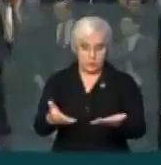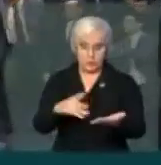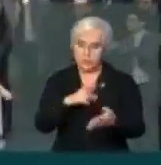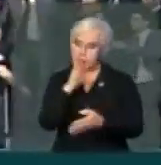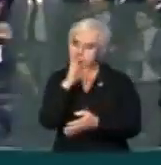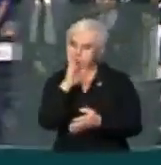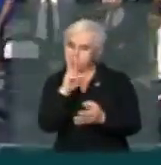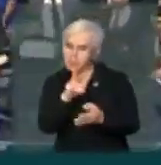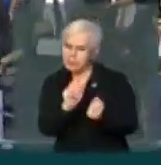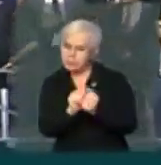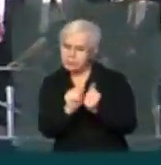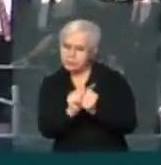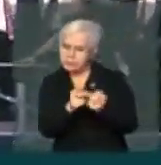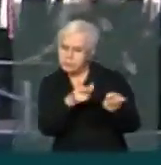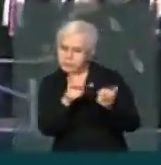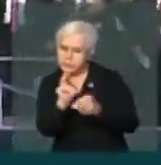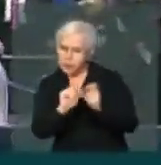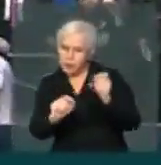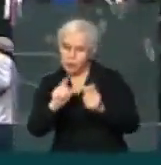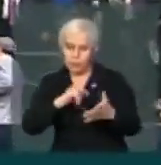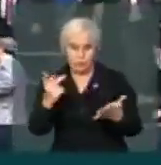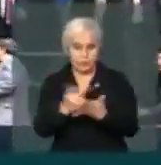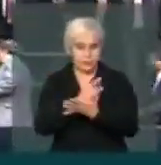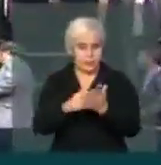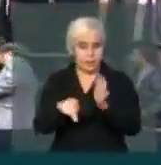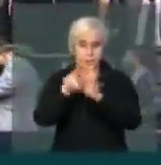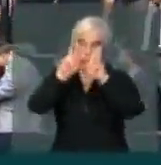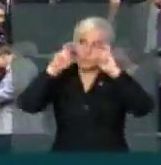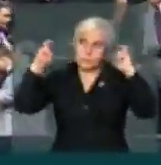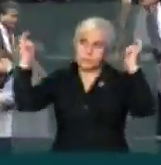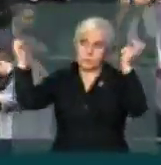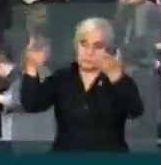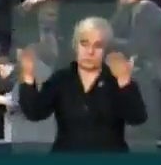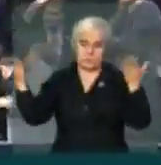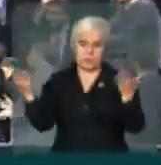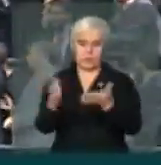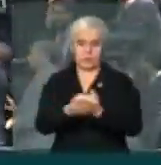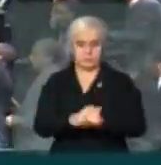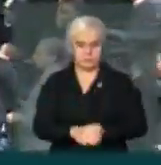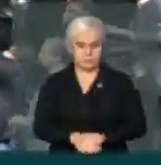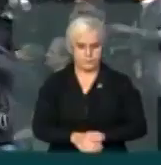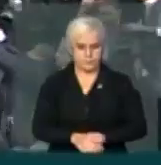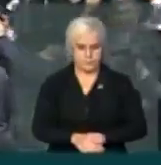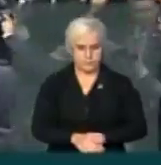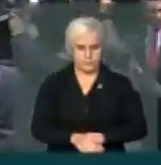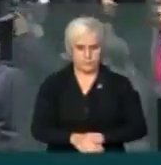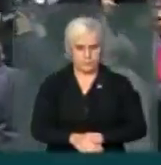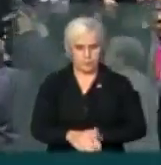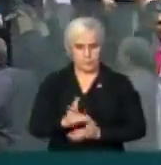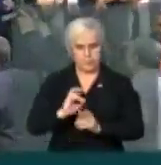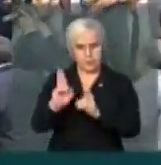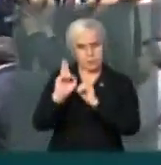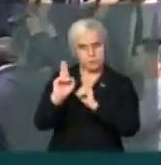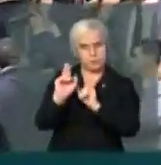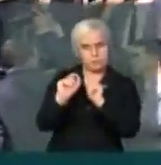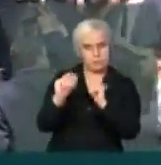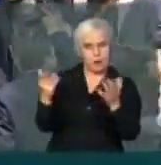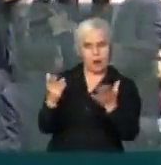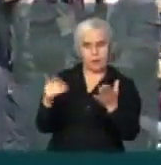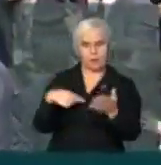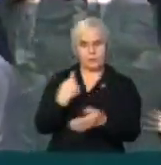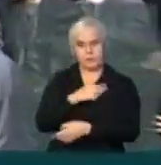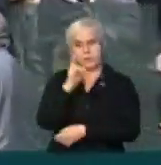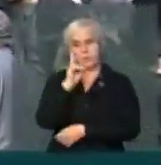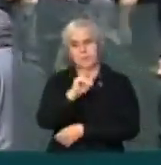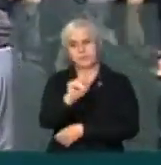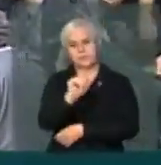acompanham atentamente o que está sendo feito agora. A expectativa, Carlos, agora é para a gente ver